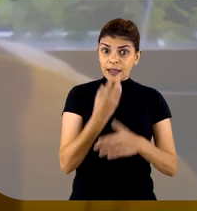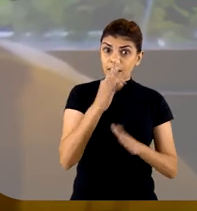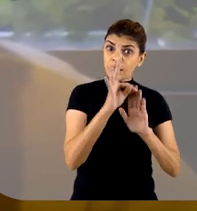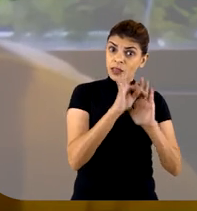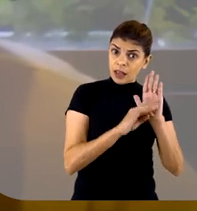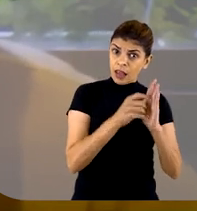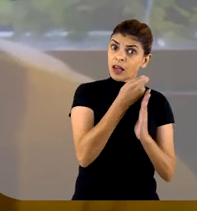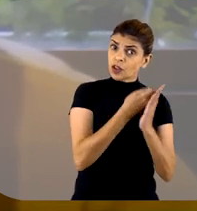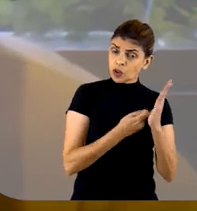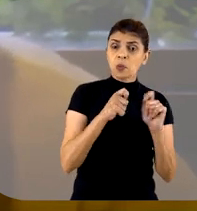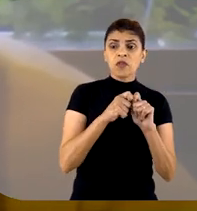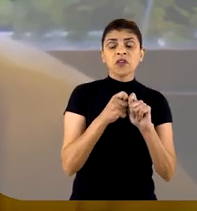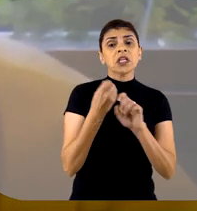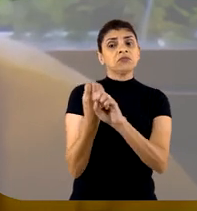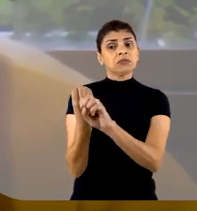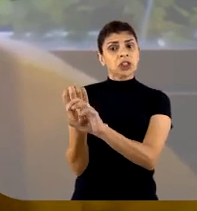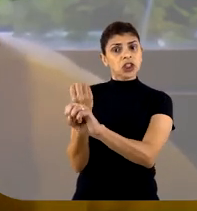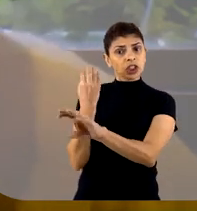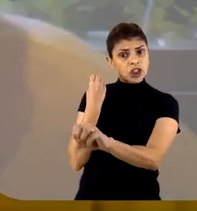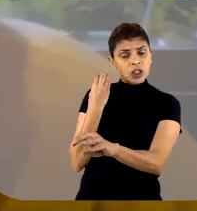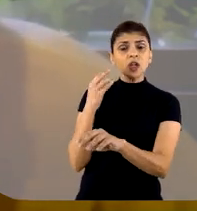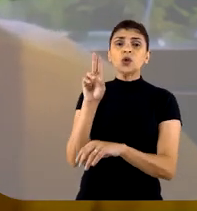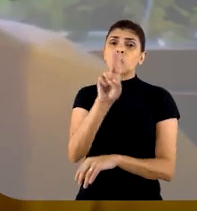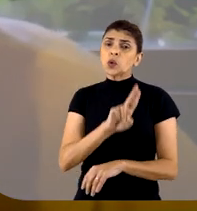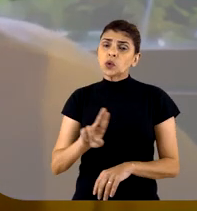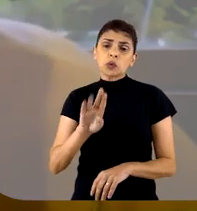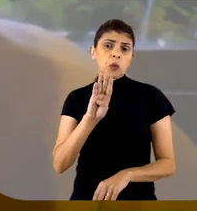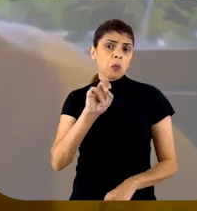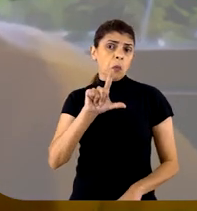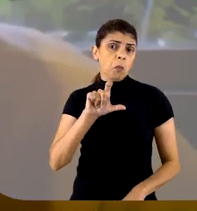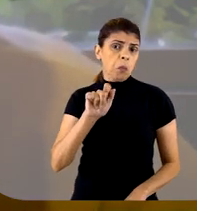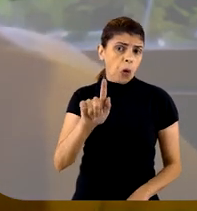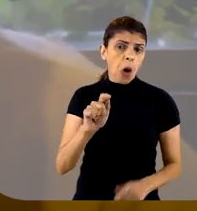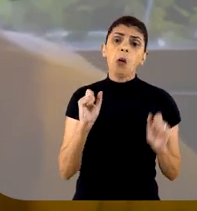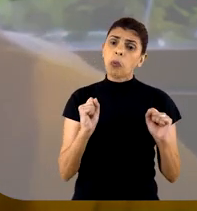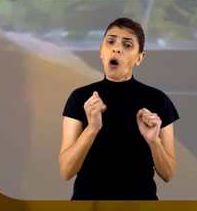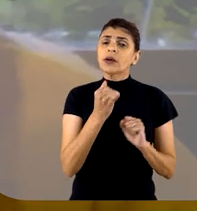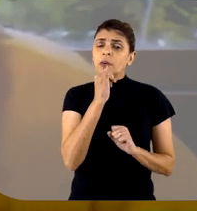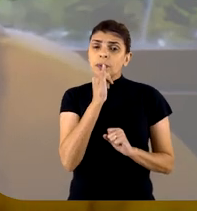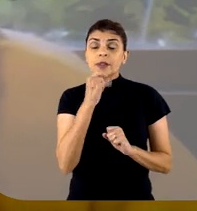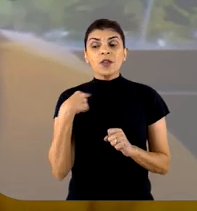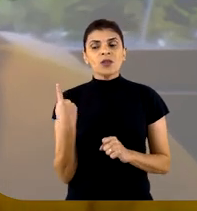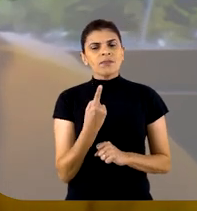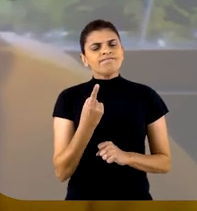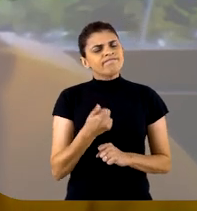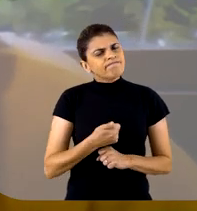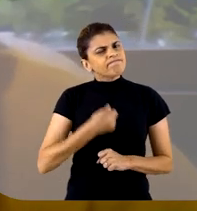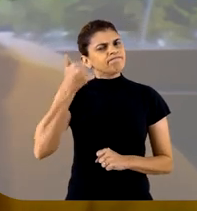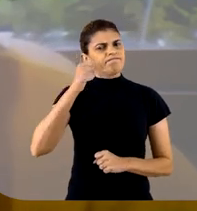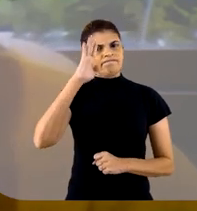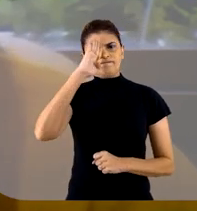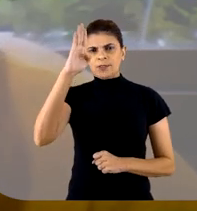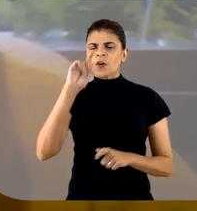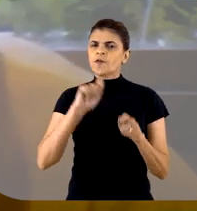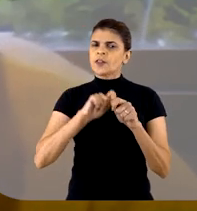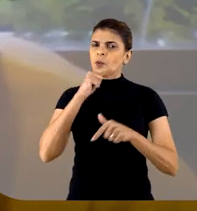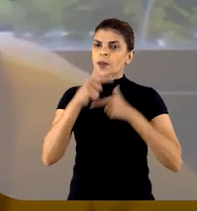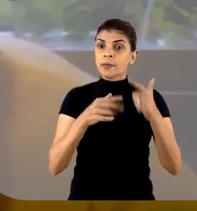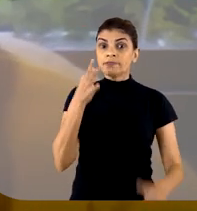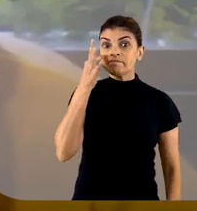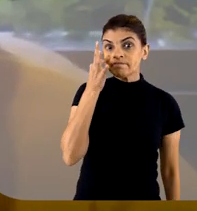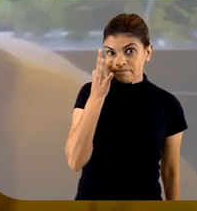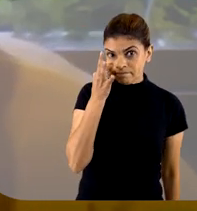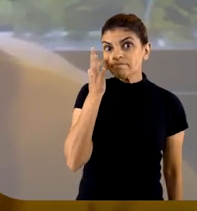co-criação dos textos poderia ser feito a longa distância, com a utilização de um blog, por exemplo, mas a gente acha essencial